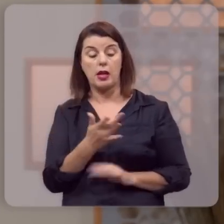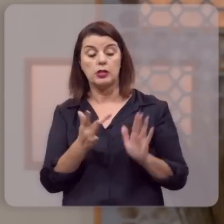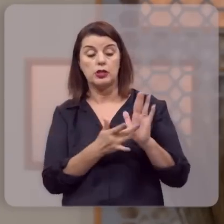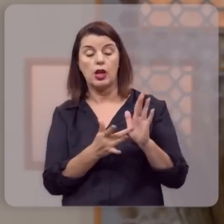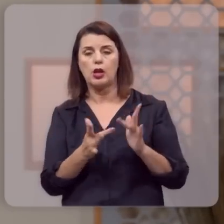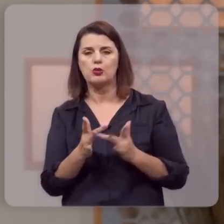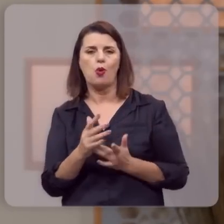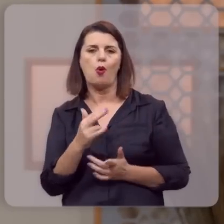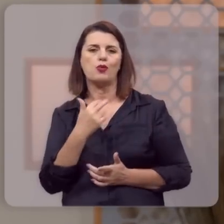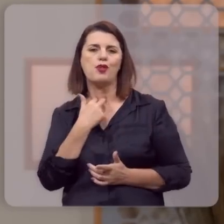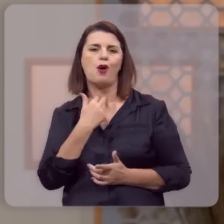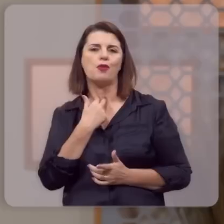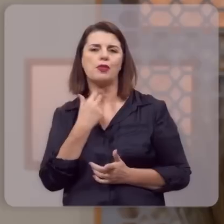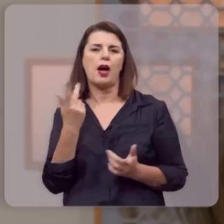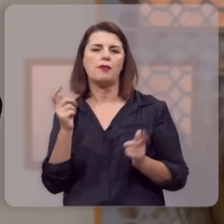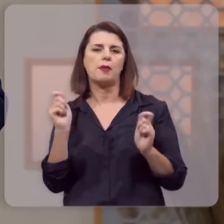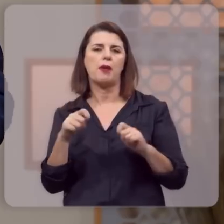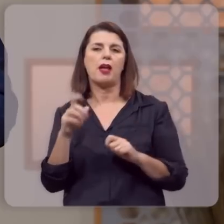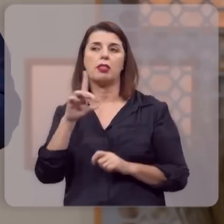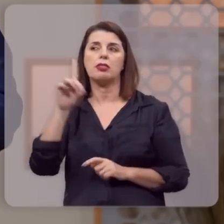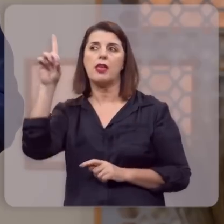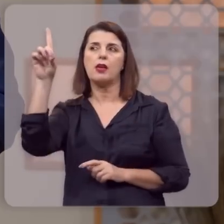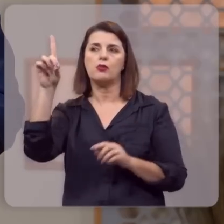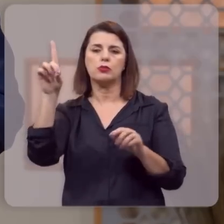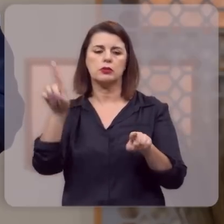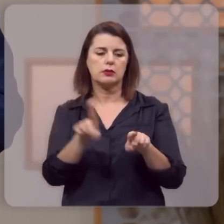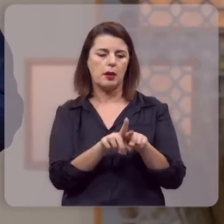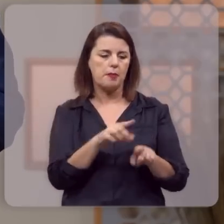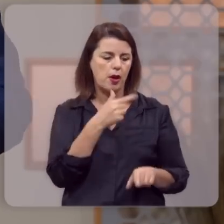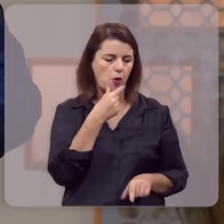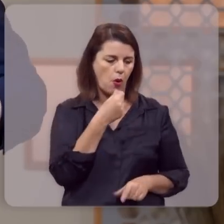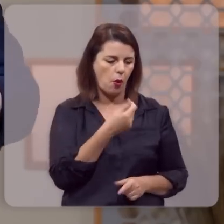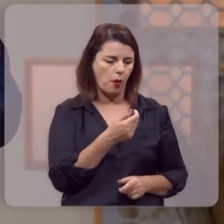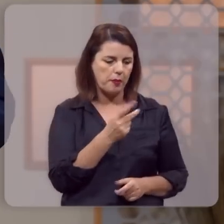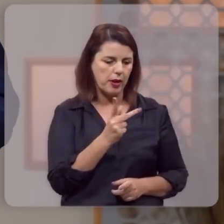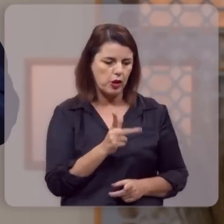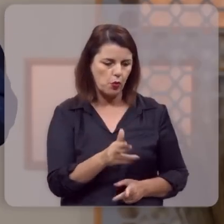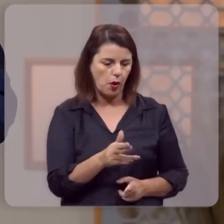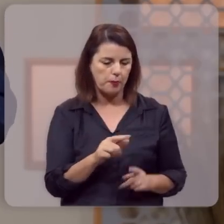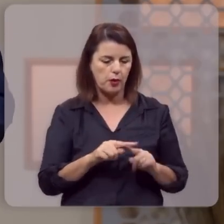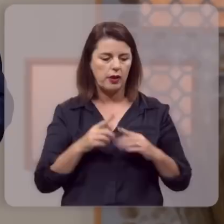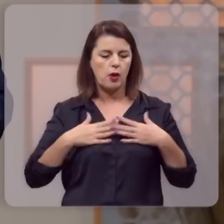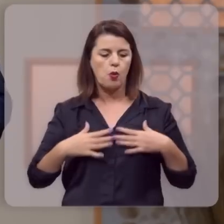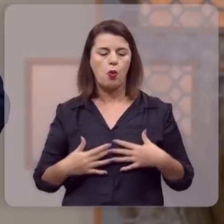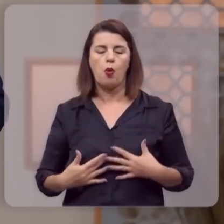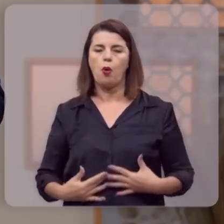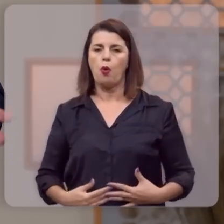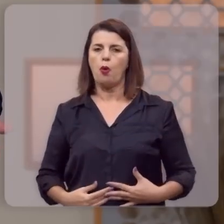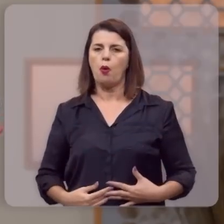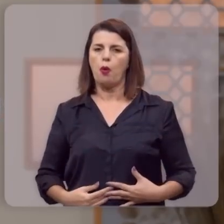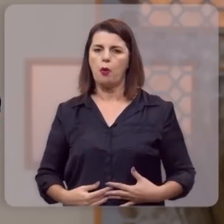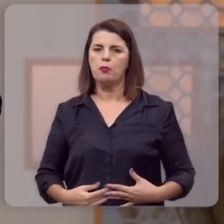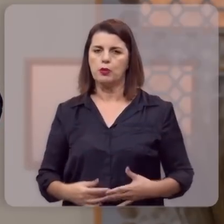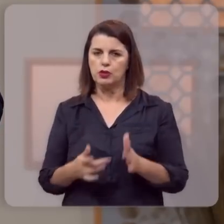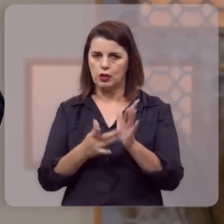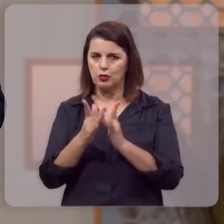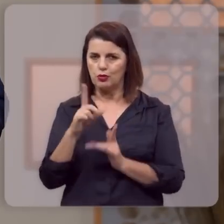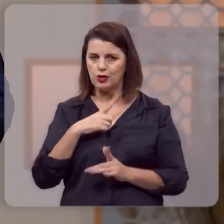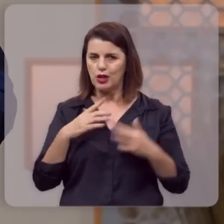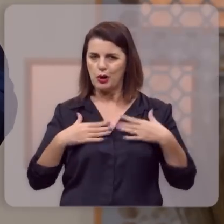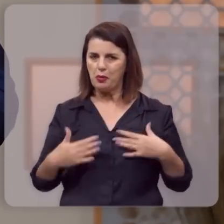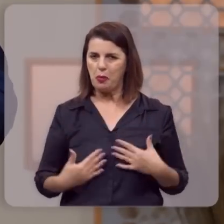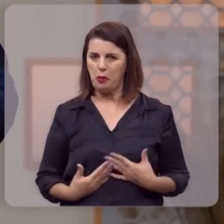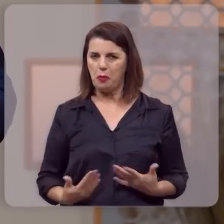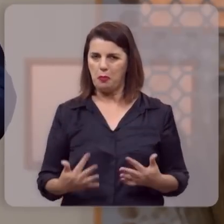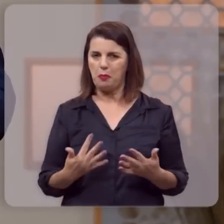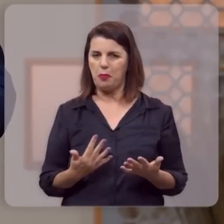não podia ser Deus e homem ao mesmo tempo, porque se ele tinha um corpo físico, material, e ele tinha,